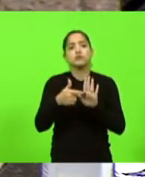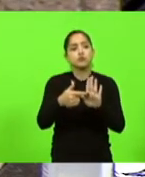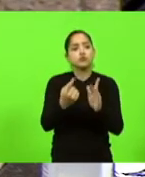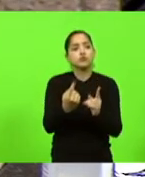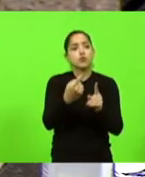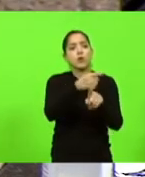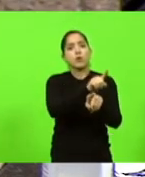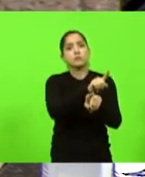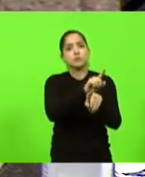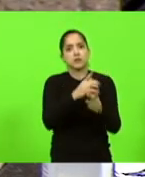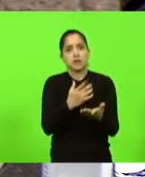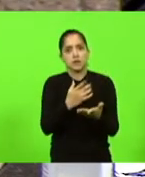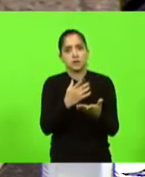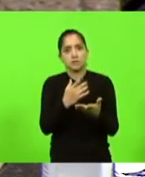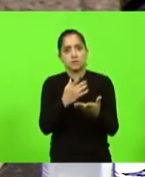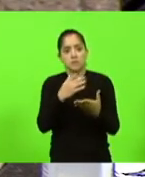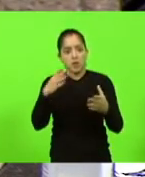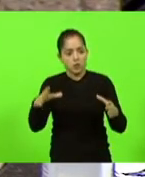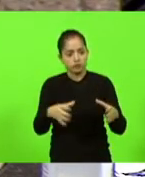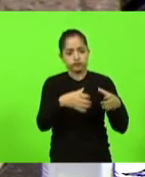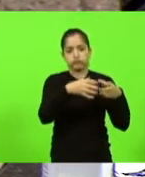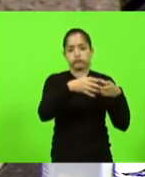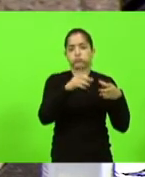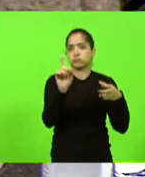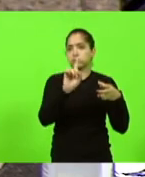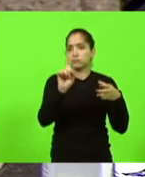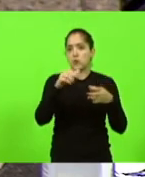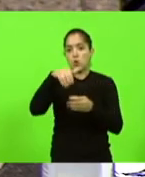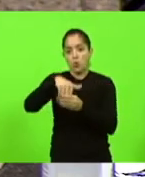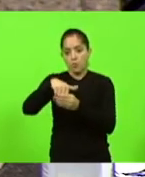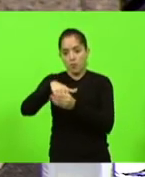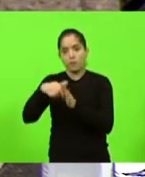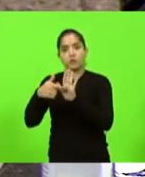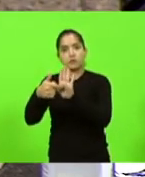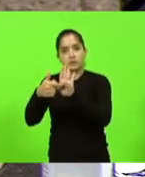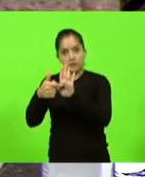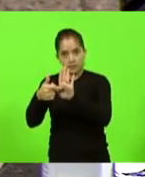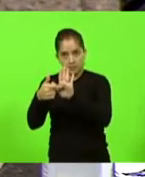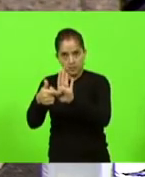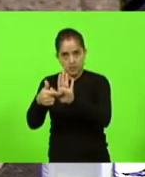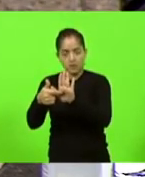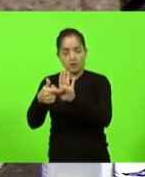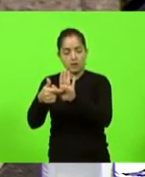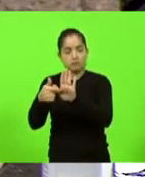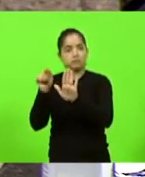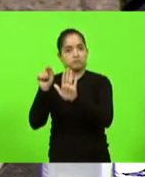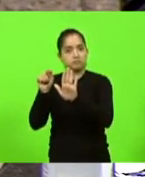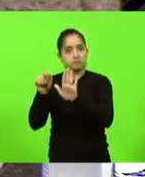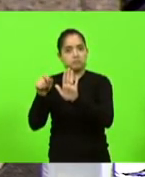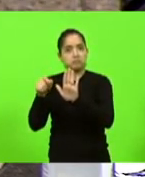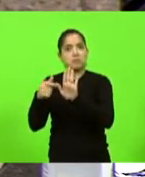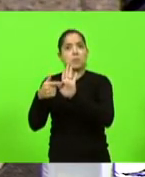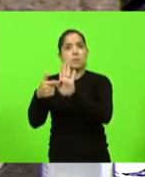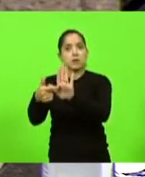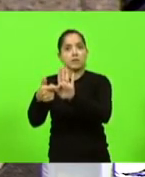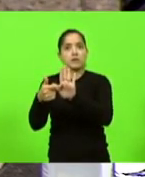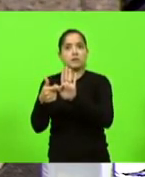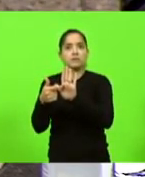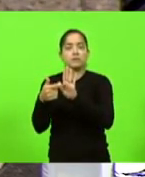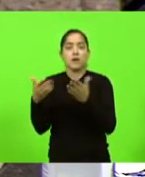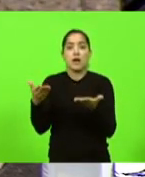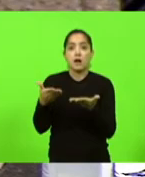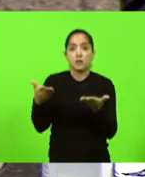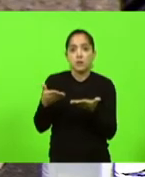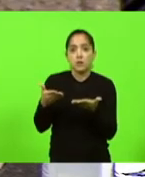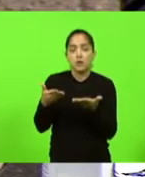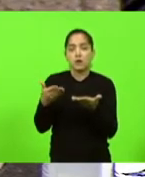não vou fazer parte disso aqui. E o meu voto vai estar lá na internet, sim, na minha rede social. Só o que me faltava agora é querer